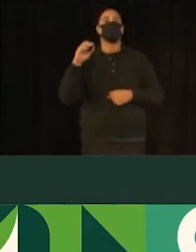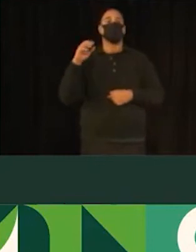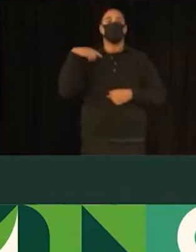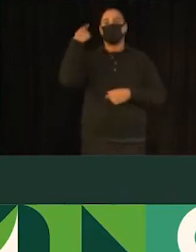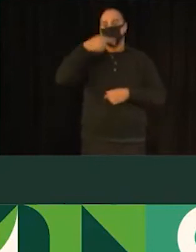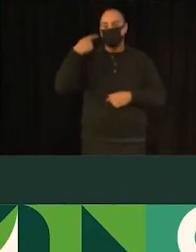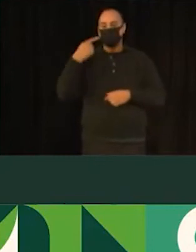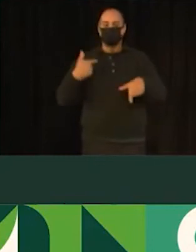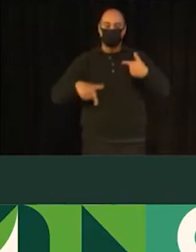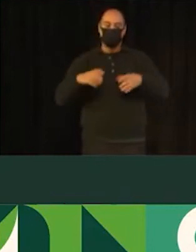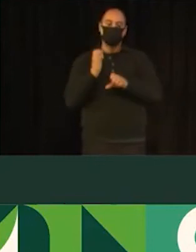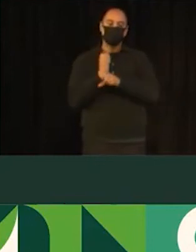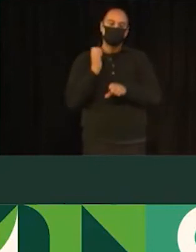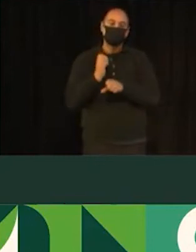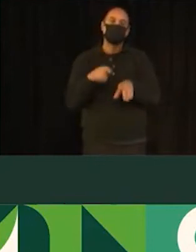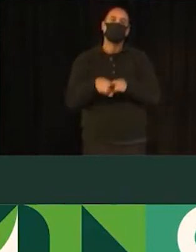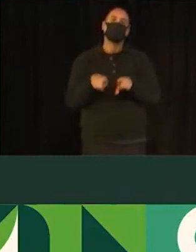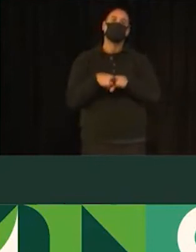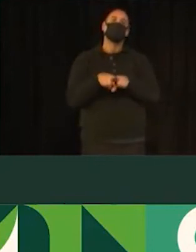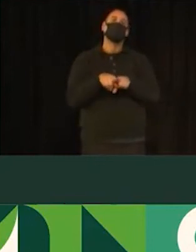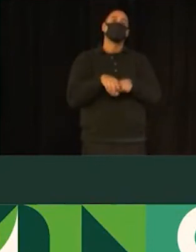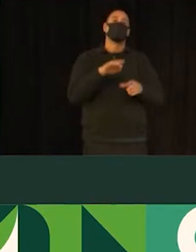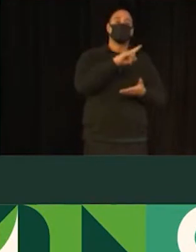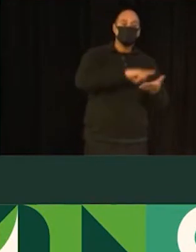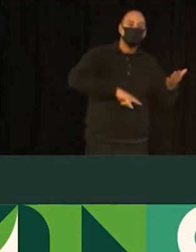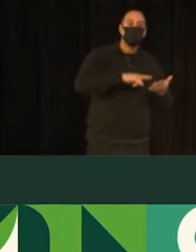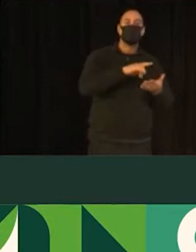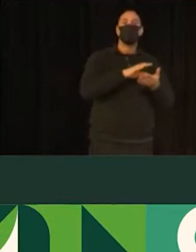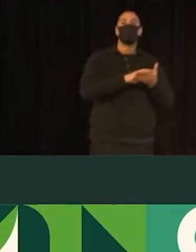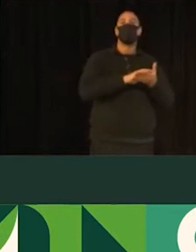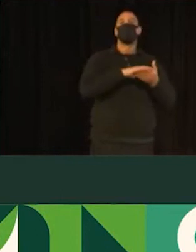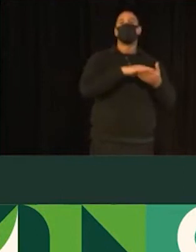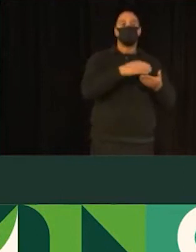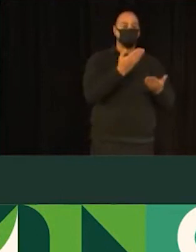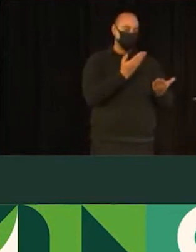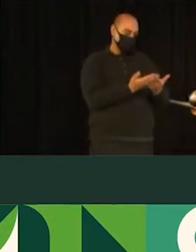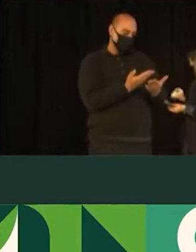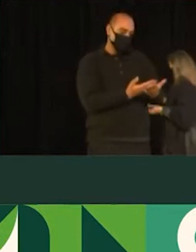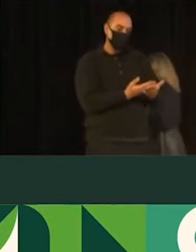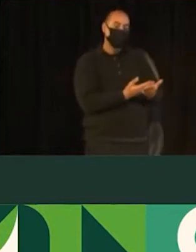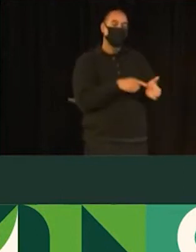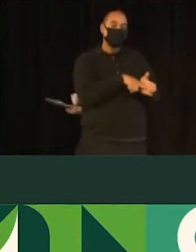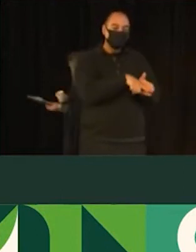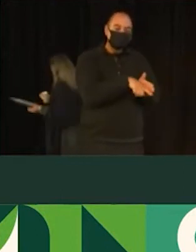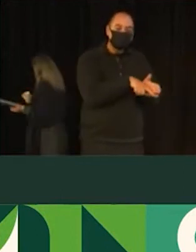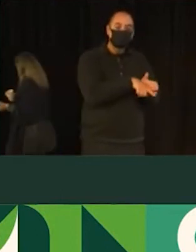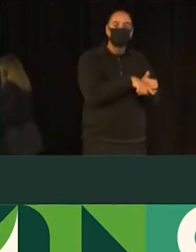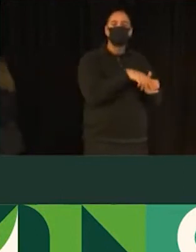engenharia elaborados, 105 ARTs registradas, 3 quilômetros de adutora, 5 quilômetros de rede